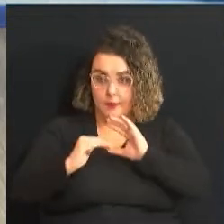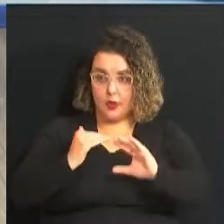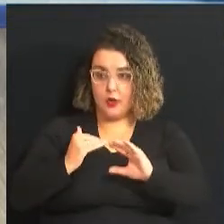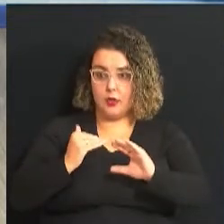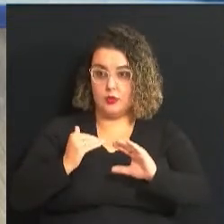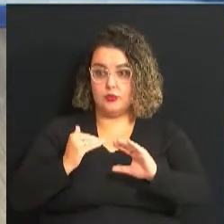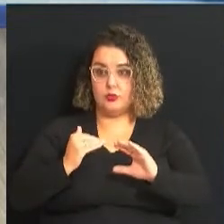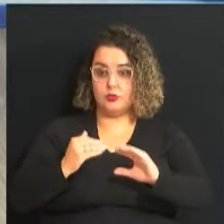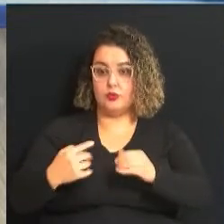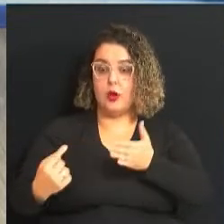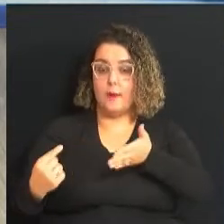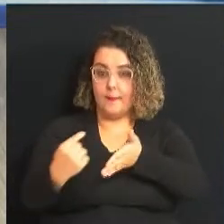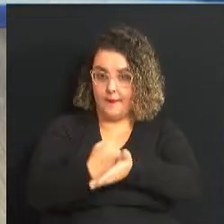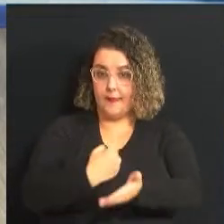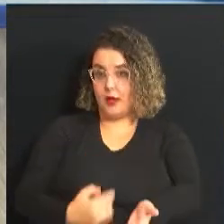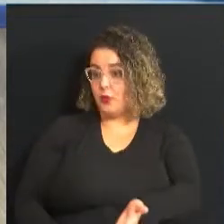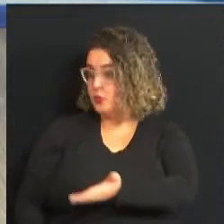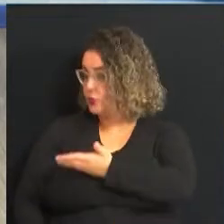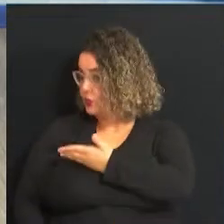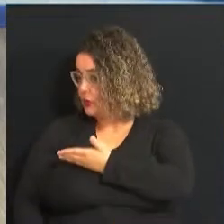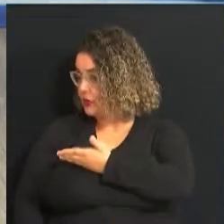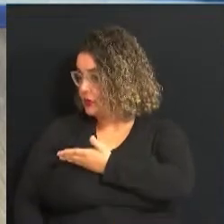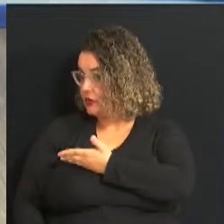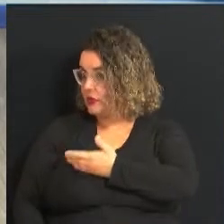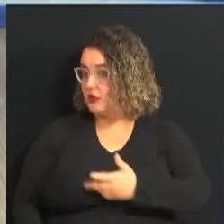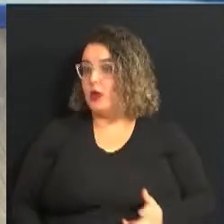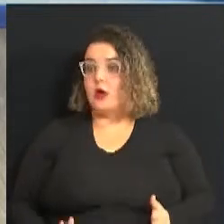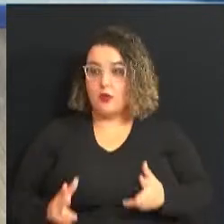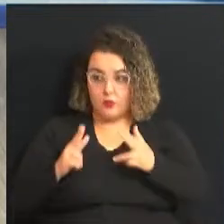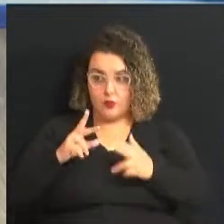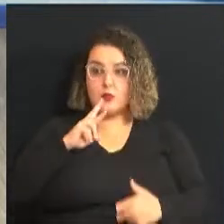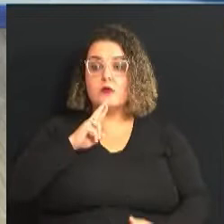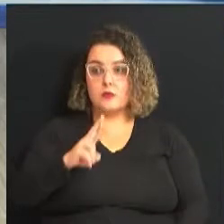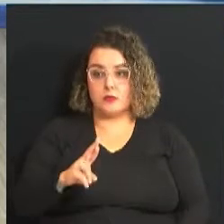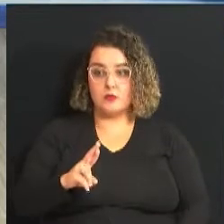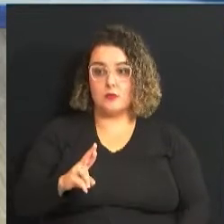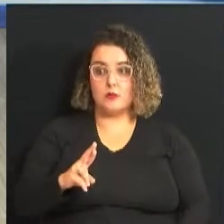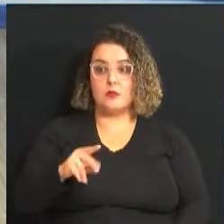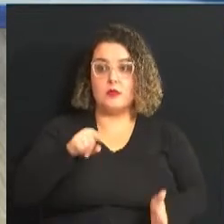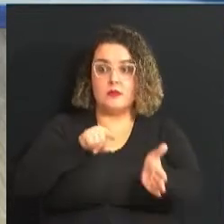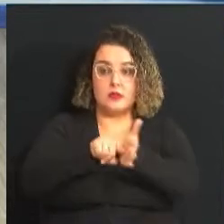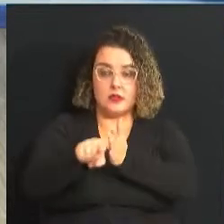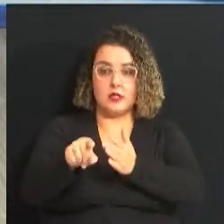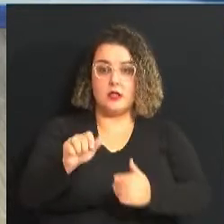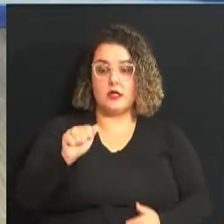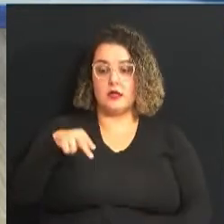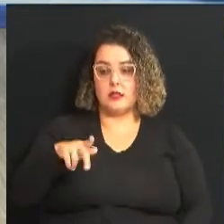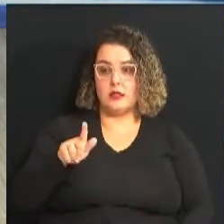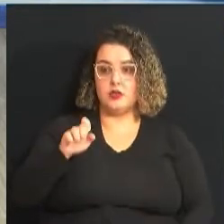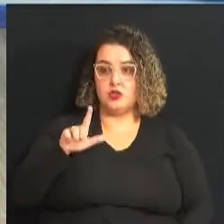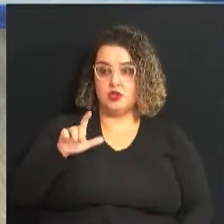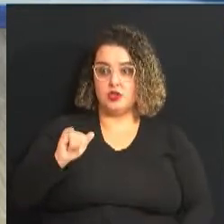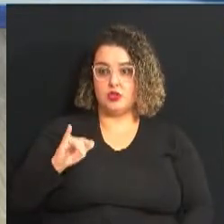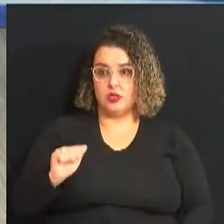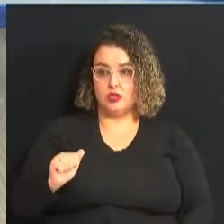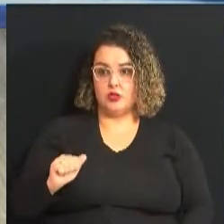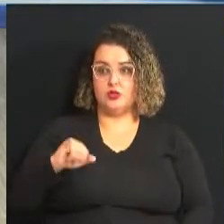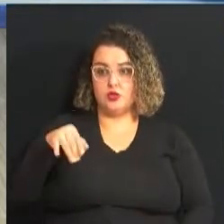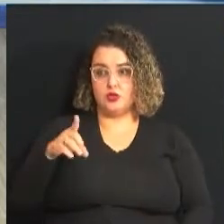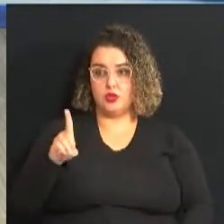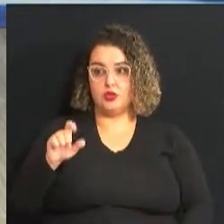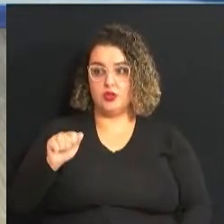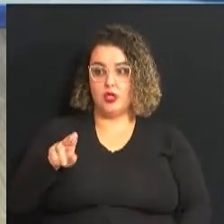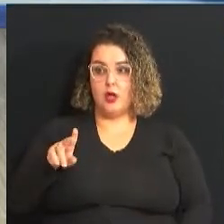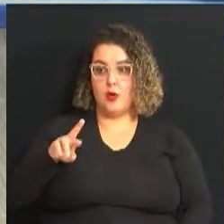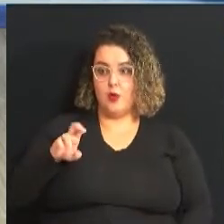enviando perguntas. E olha só, doutor, eu vou cortar a sua resposta aí para fazer a pergunta da Angélica do Jardim Aurélia. O senhor já até tocou um pouquinho